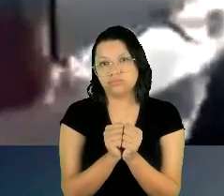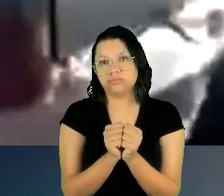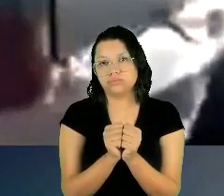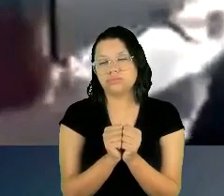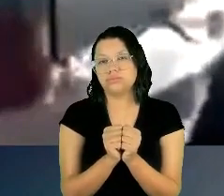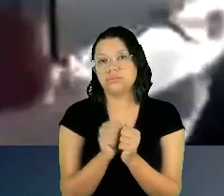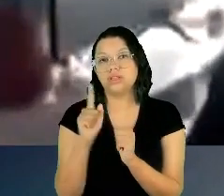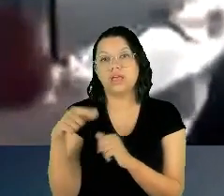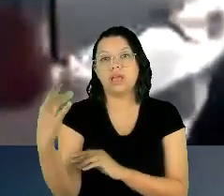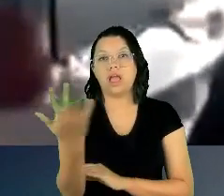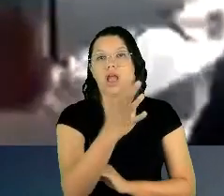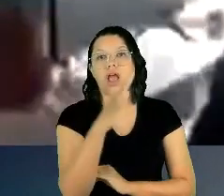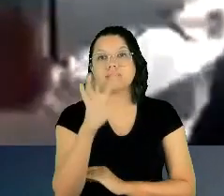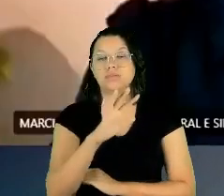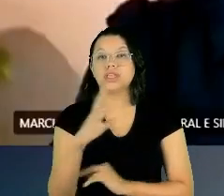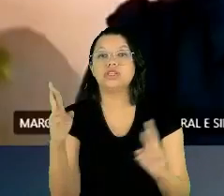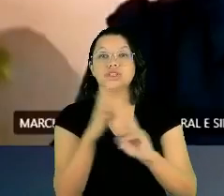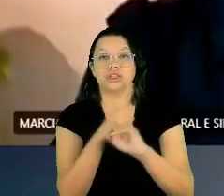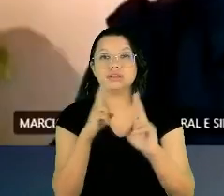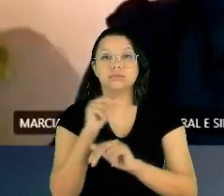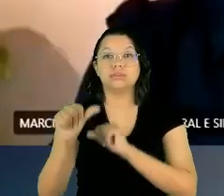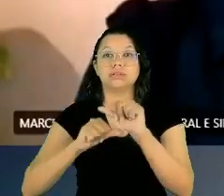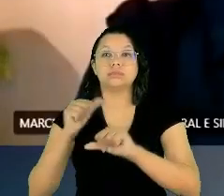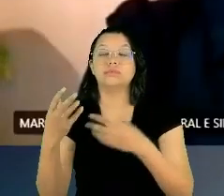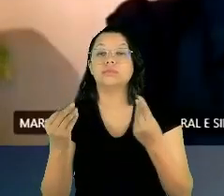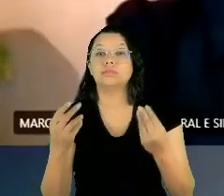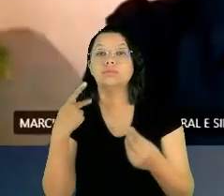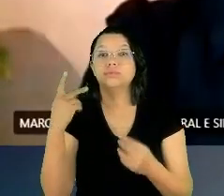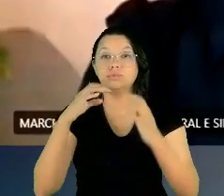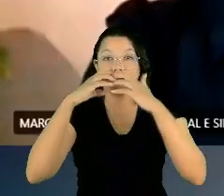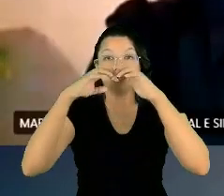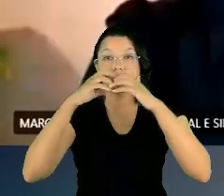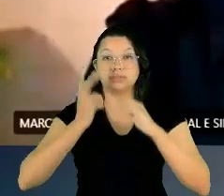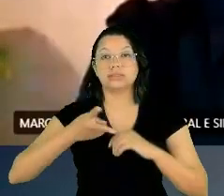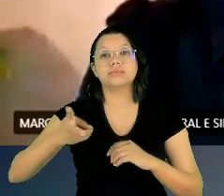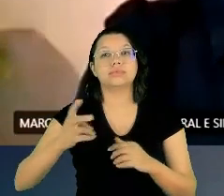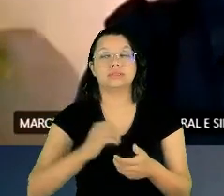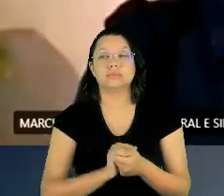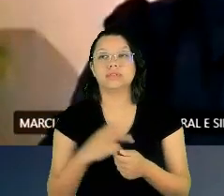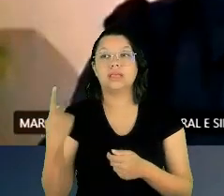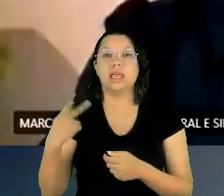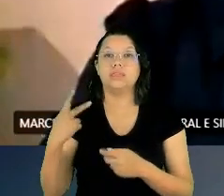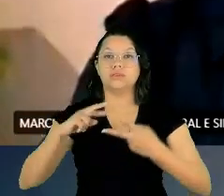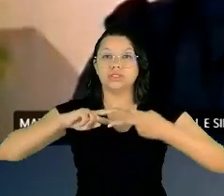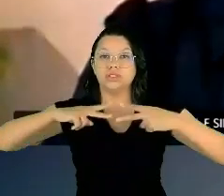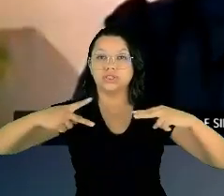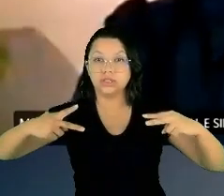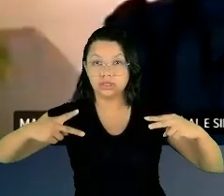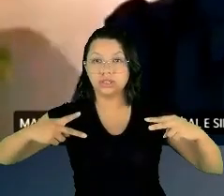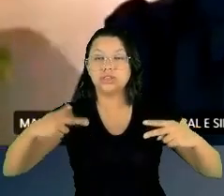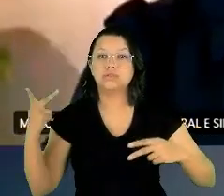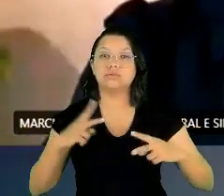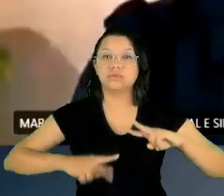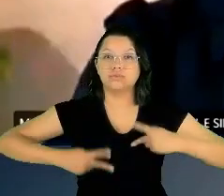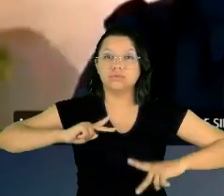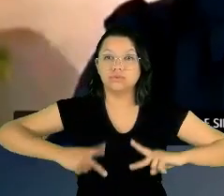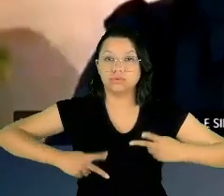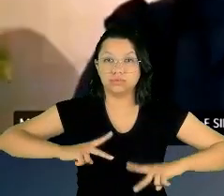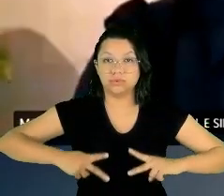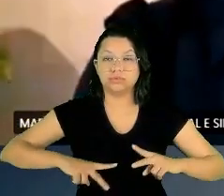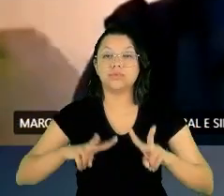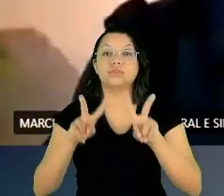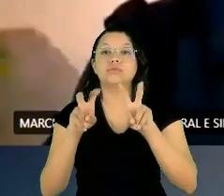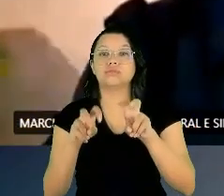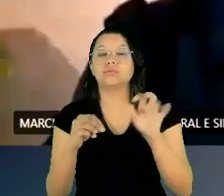estão juntos. O ambiente interage e muda o nosso cérebro o tempo todo. A nossa genética, né, os